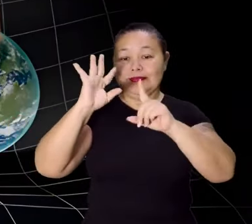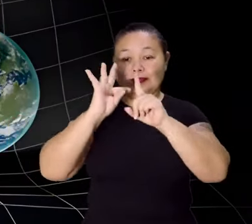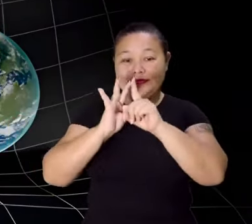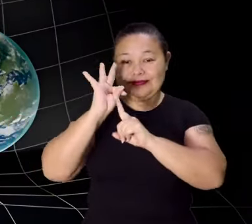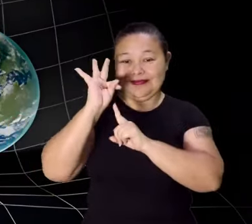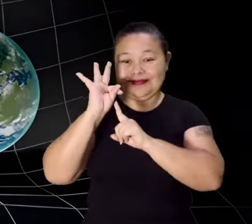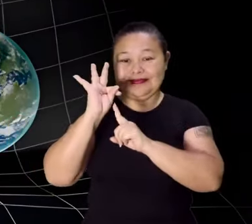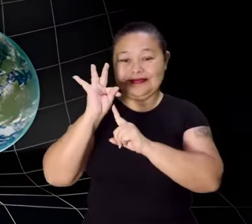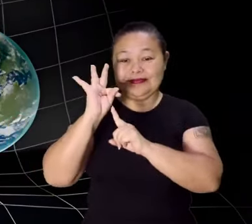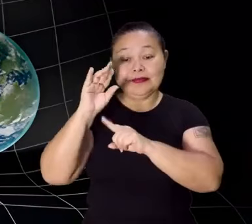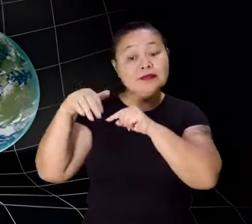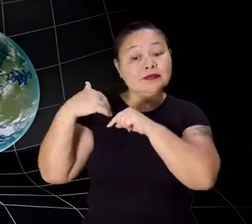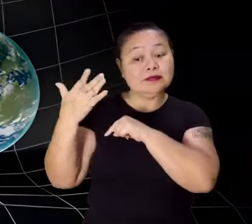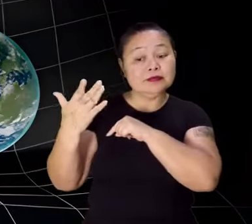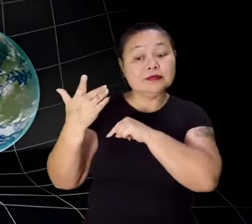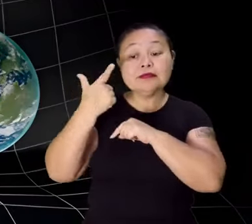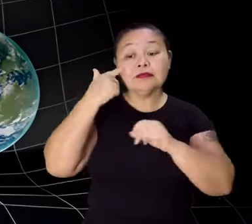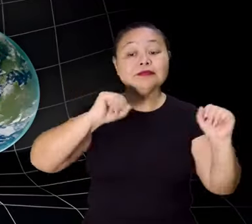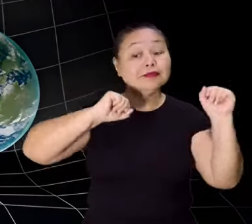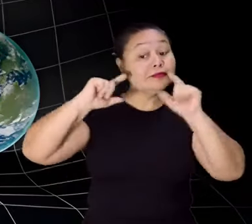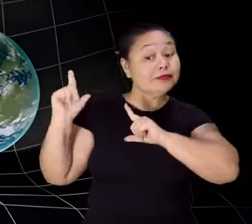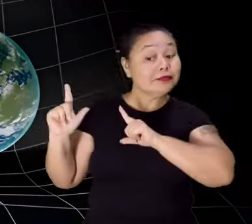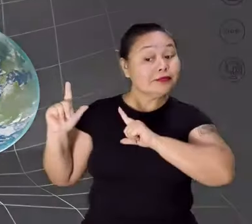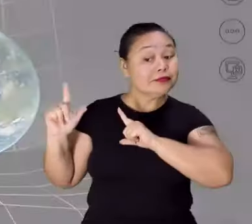térmico. Então, olha só, vamos ver ali.